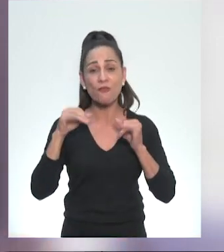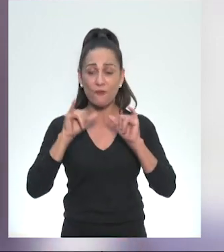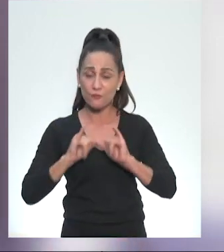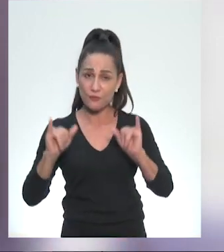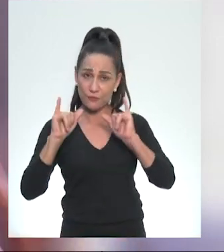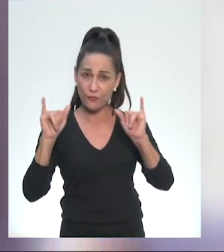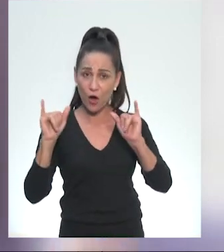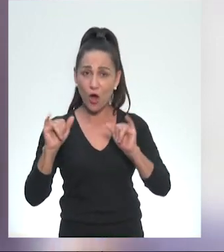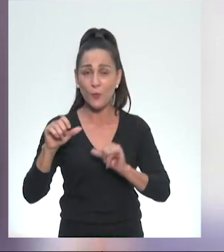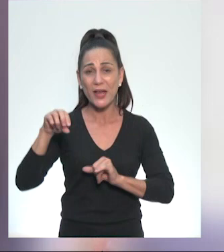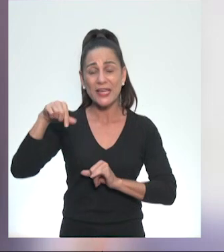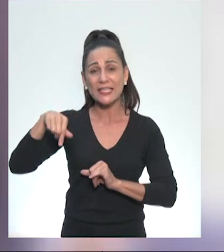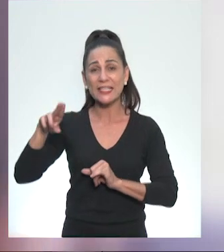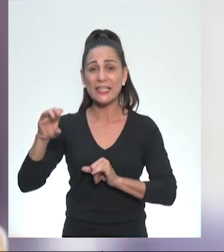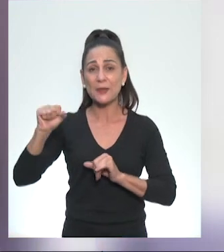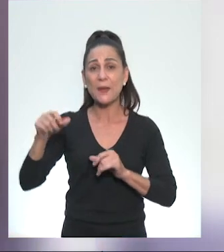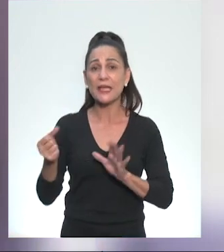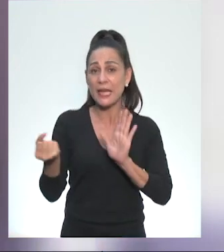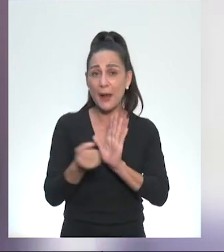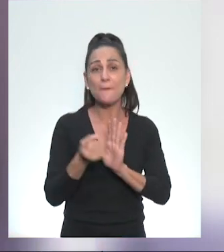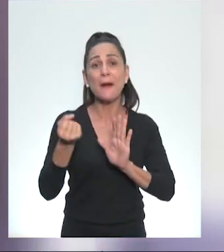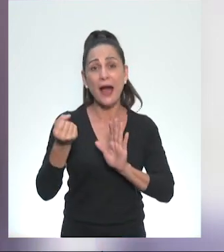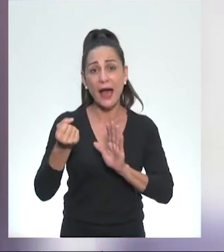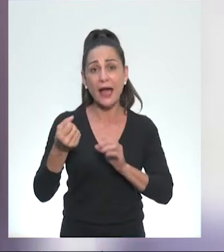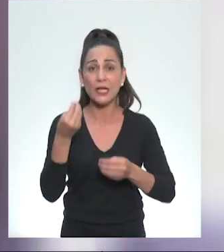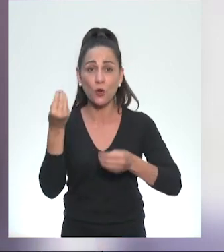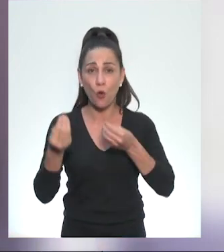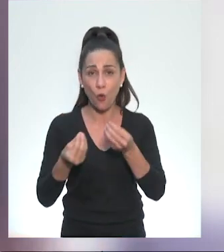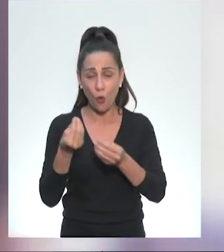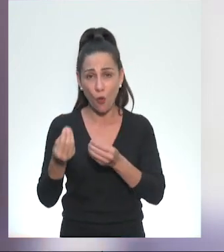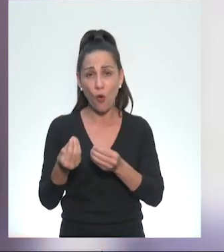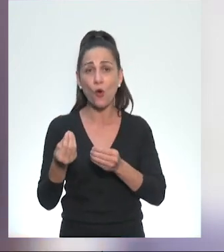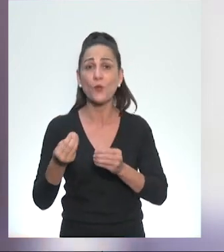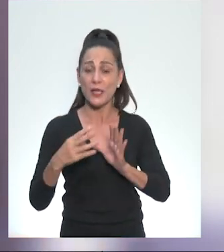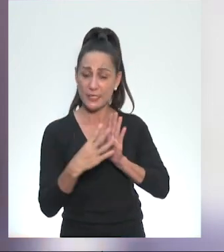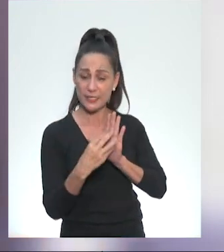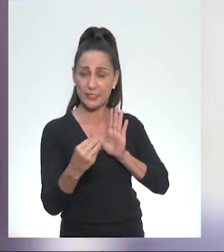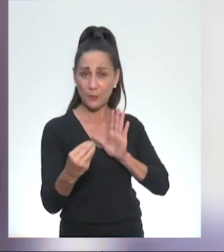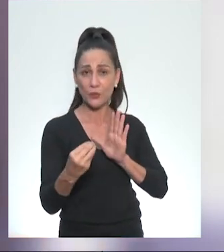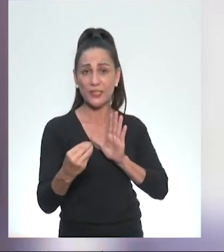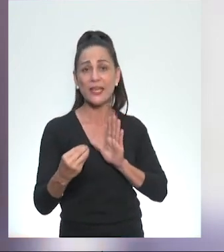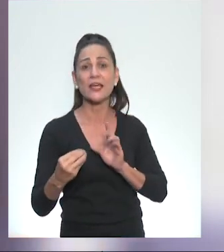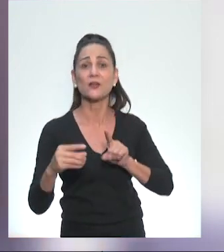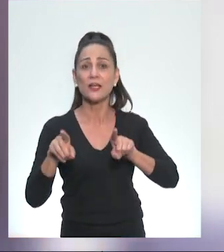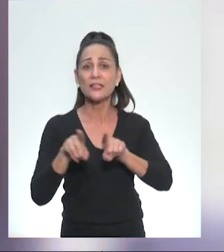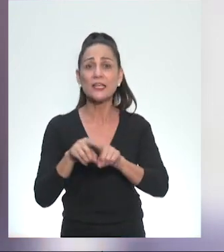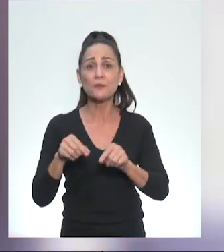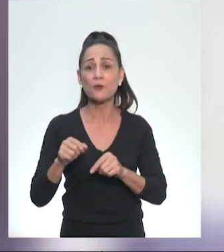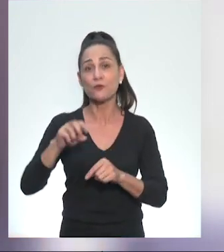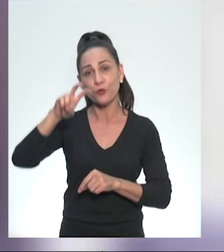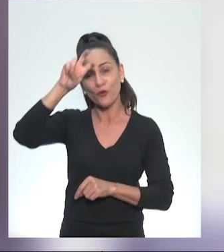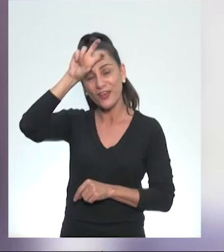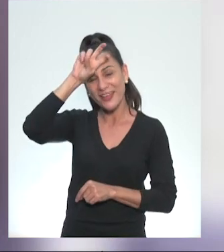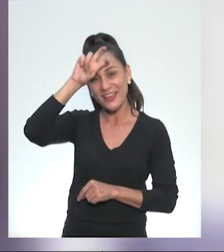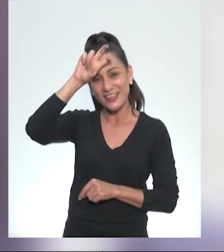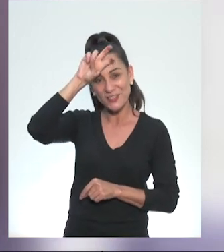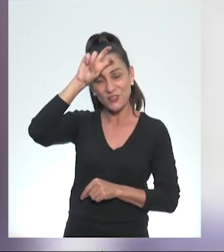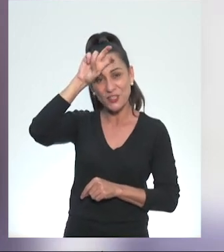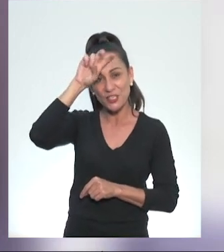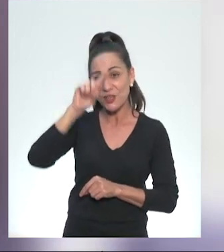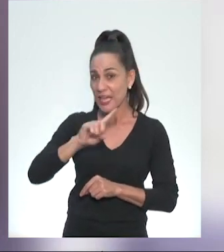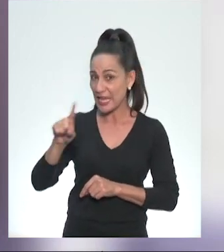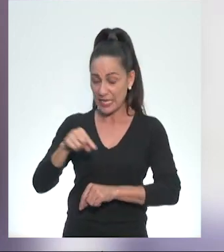porque era como eles se intitulavam, né? Mas aí a gente tem essa ocidentalização e acabou ficando Egito. E eles não